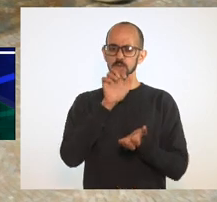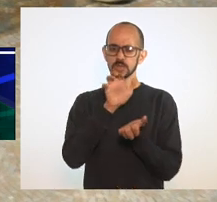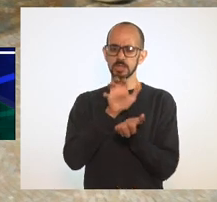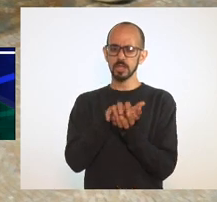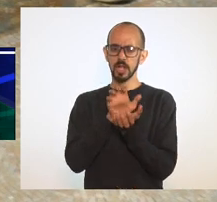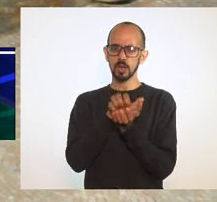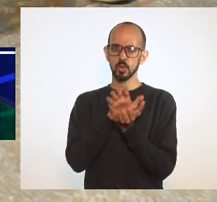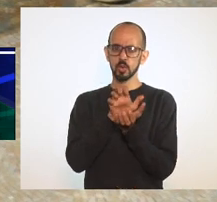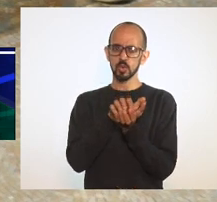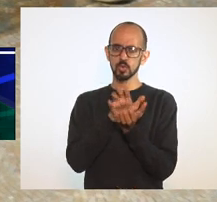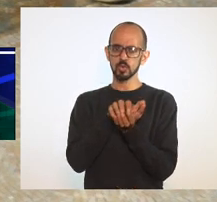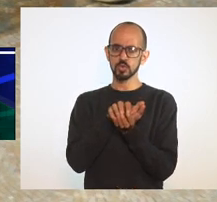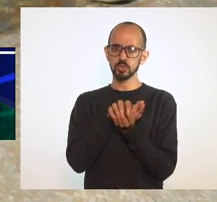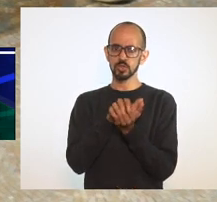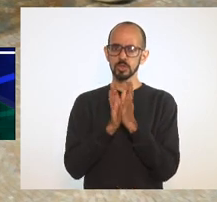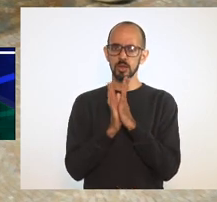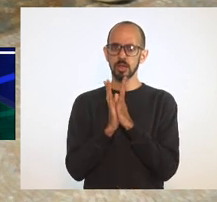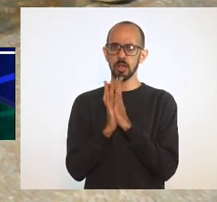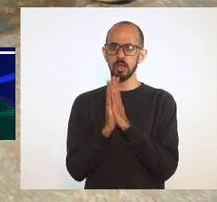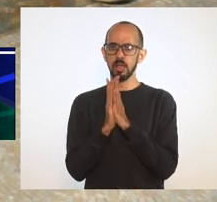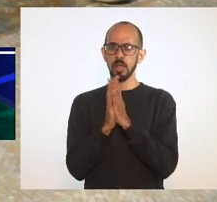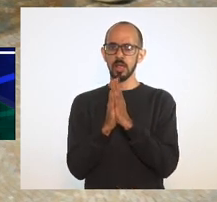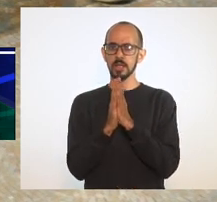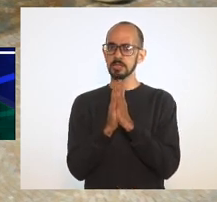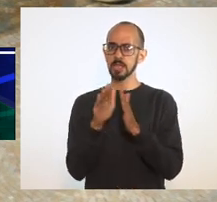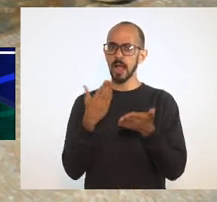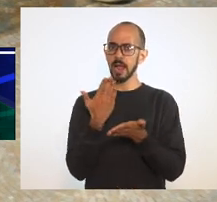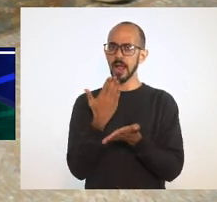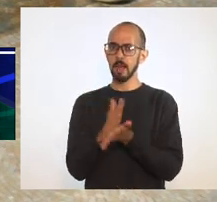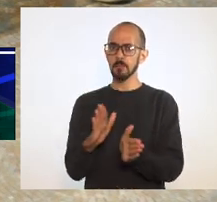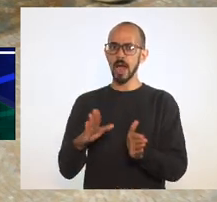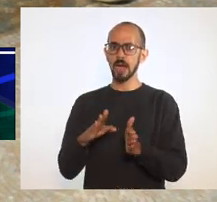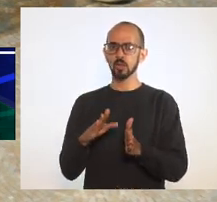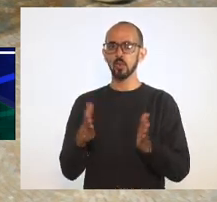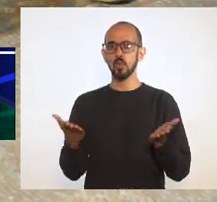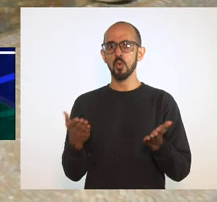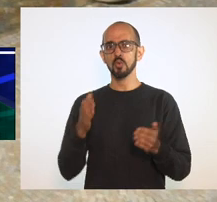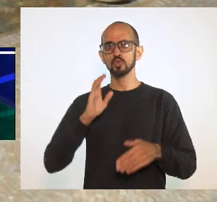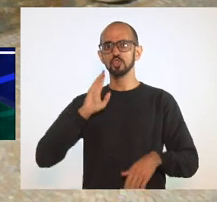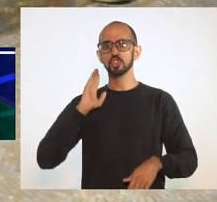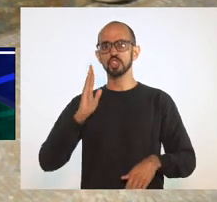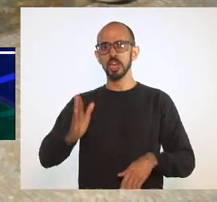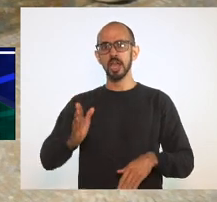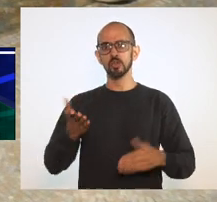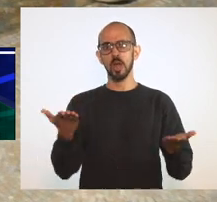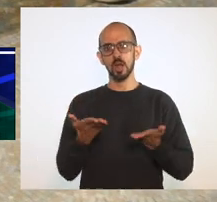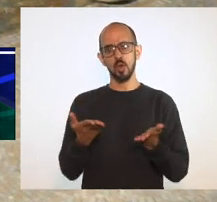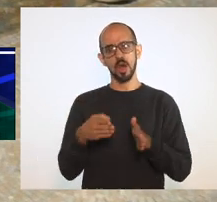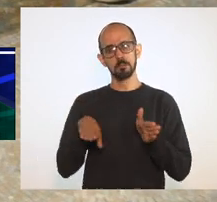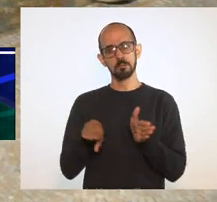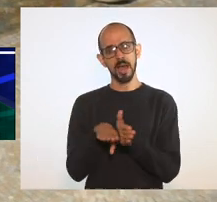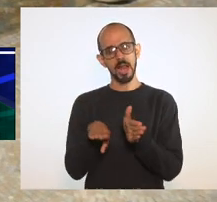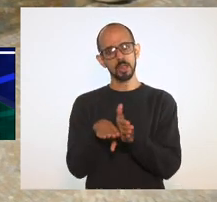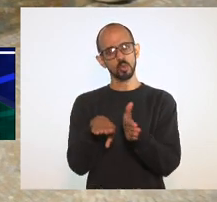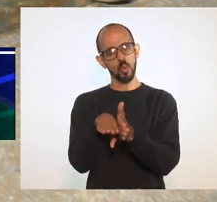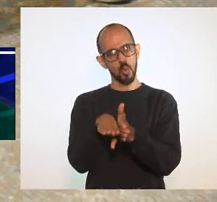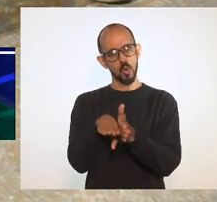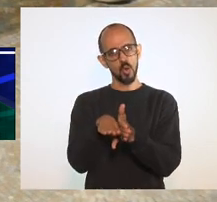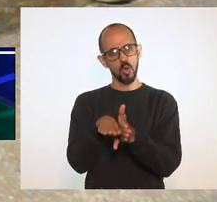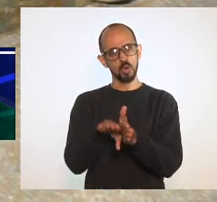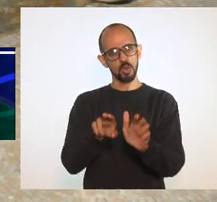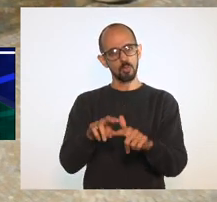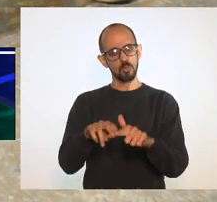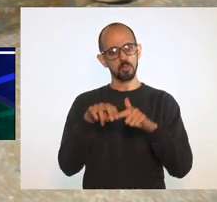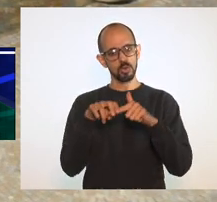Cruz. Eles acabaram com a linha direta, tudo agora é parador. Então, presidente, gostaria de solicitar ao senhor que nós